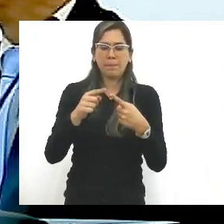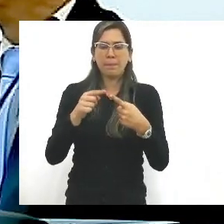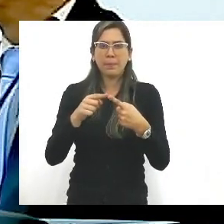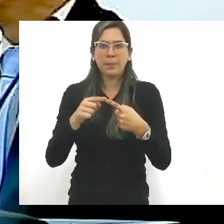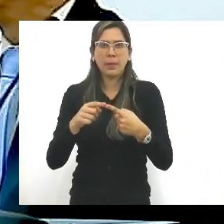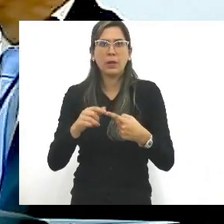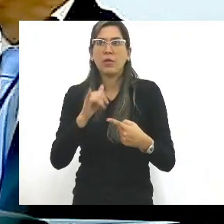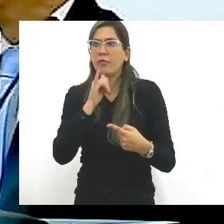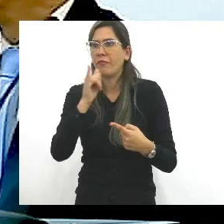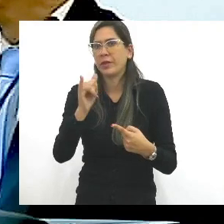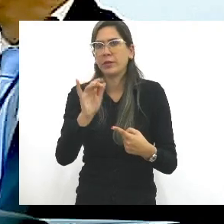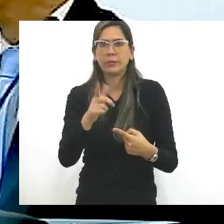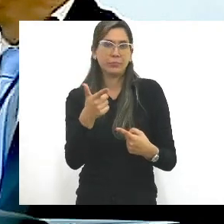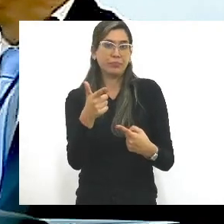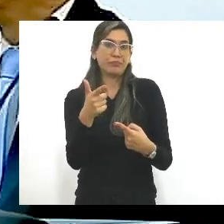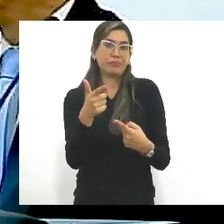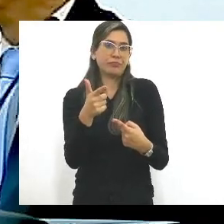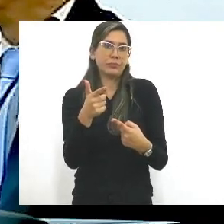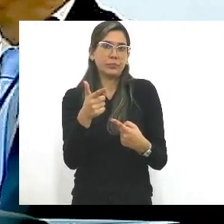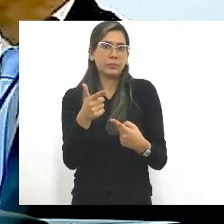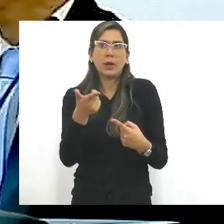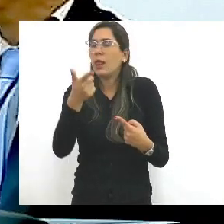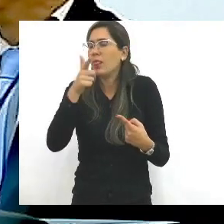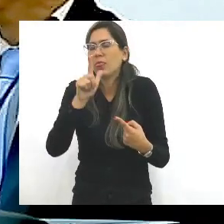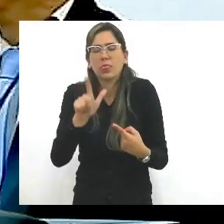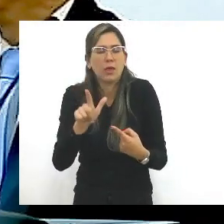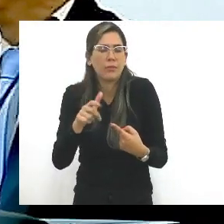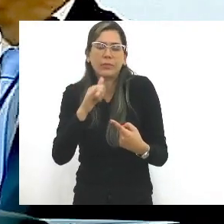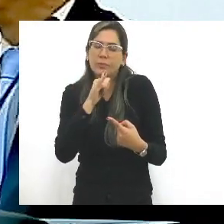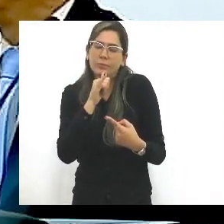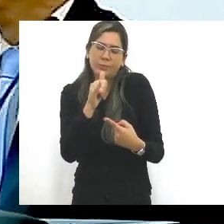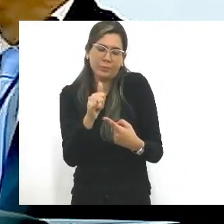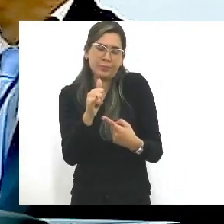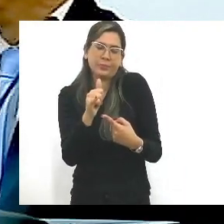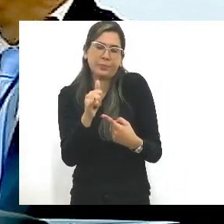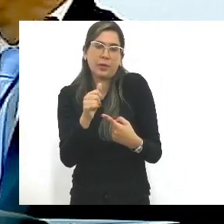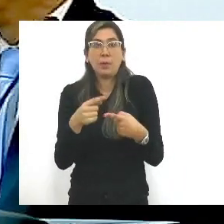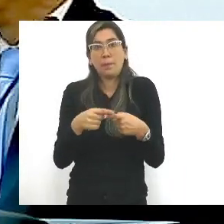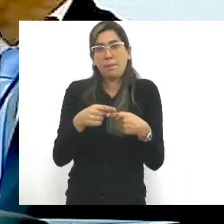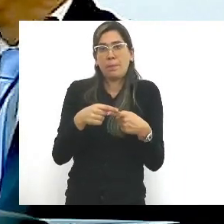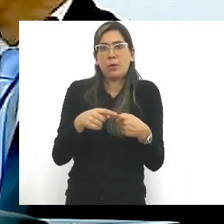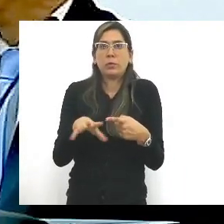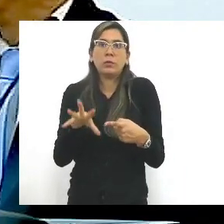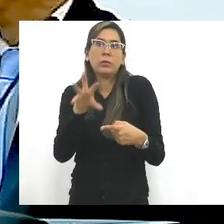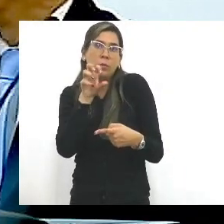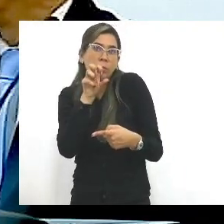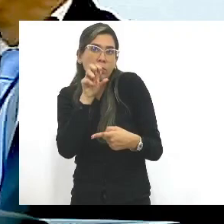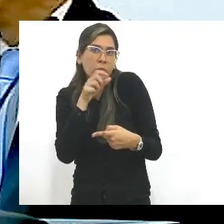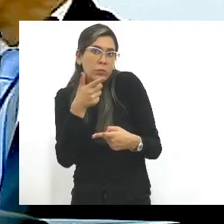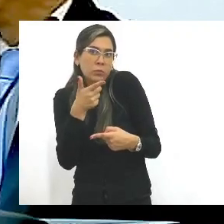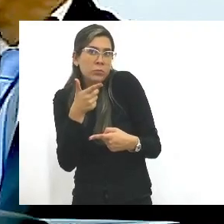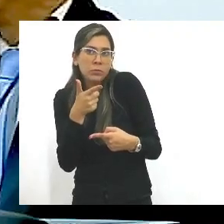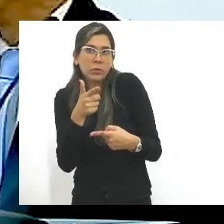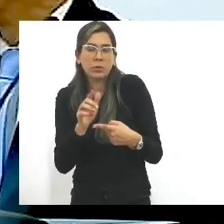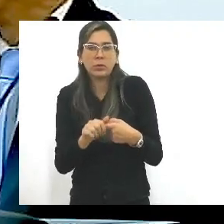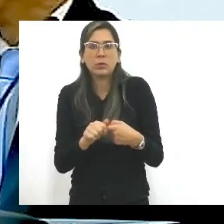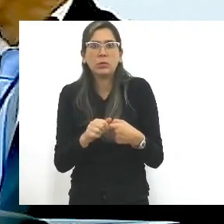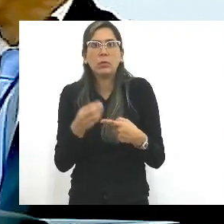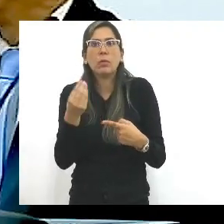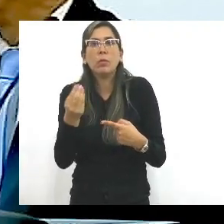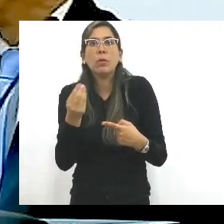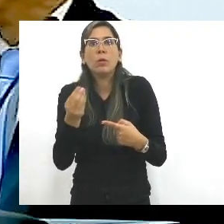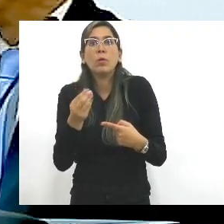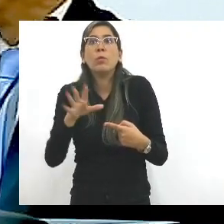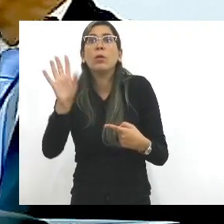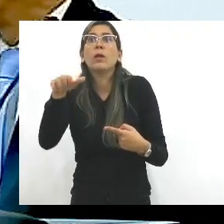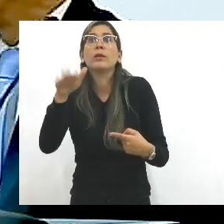consegue falar. Ela não vai conseguir falar. Tudo bem? Por quê? Está obstruída as vias aéreas. Então, qual que é a forma dela